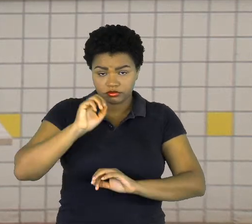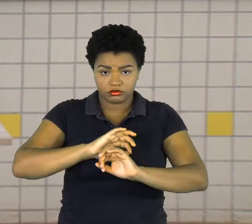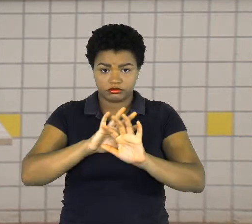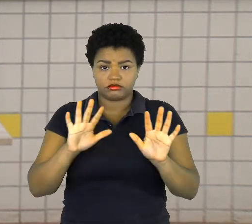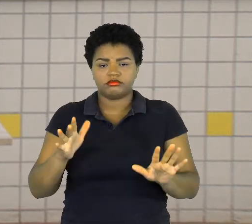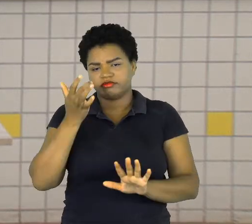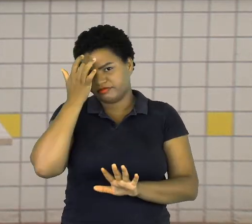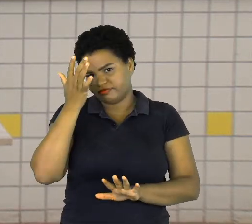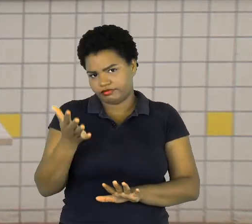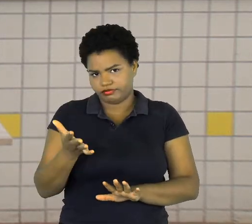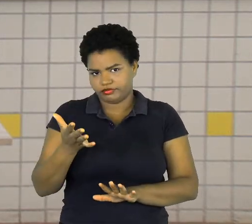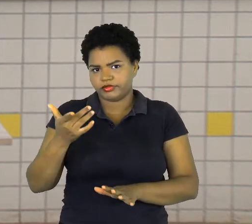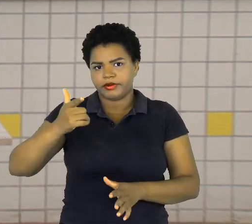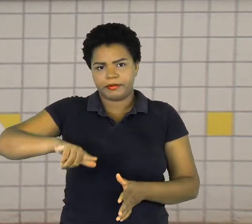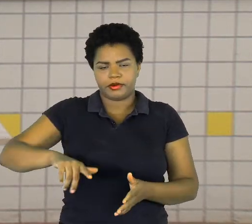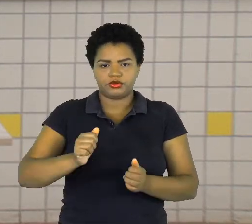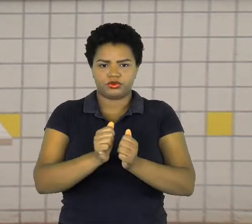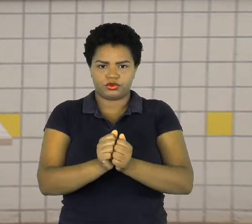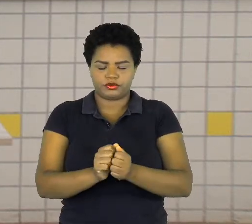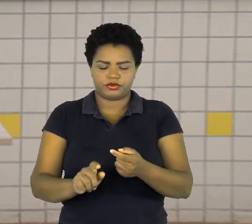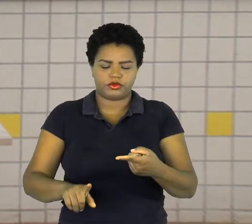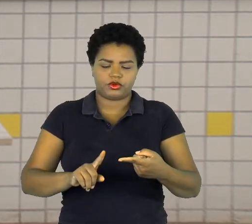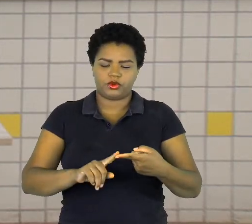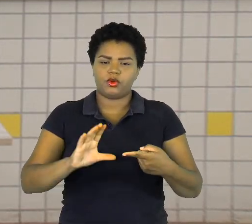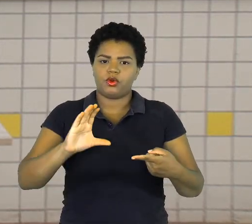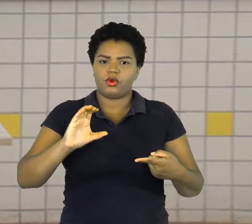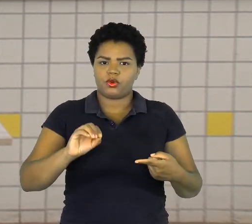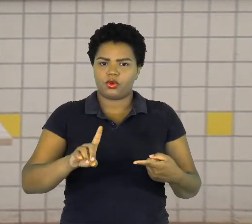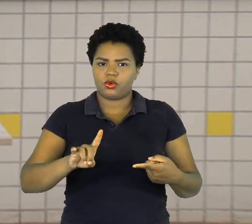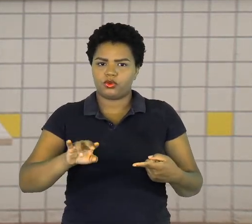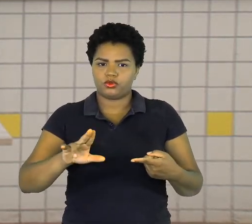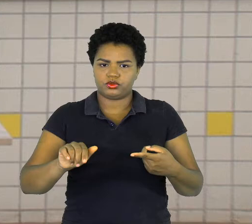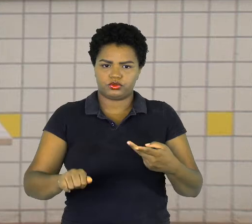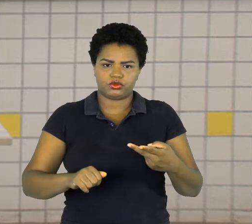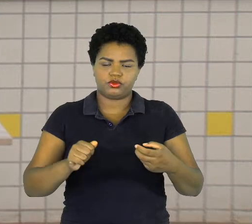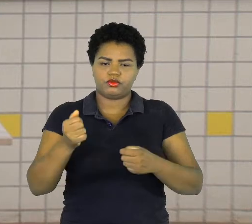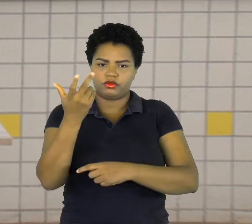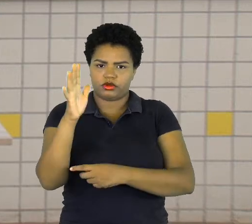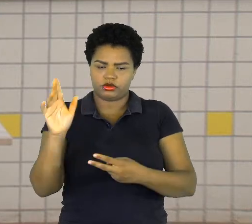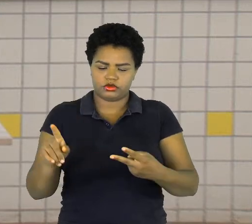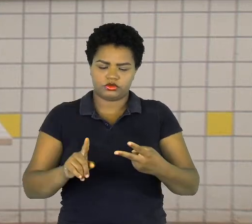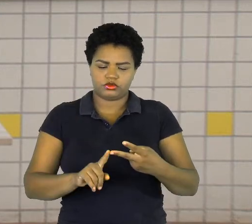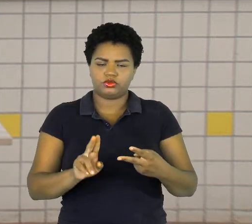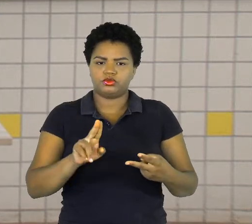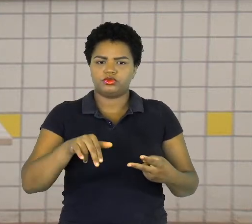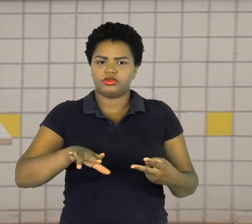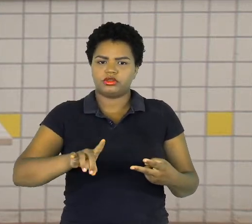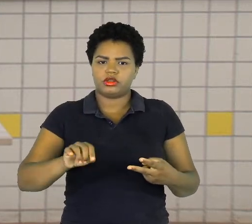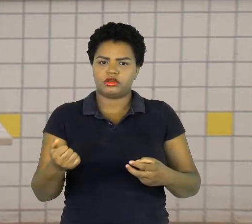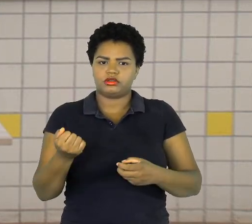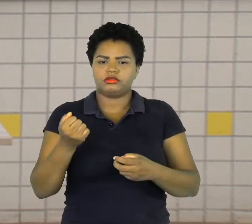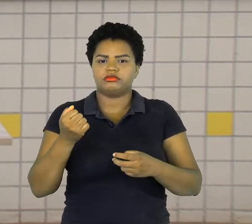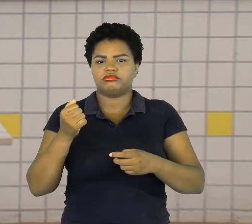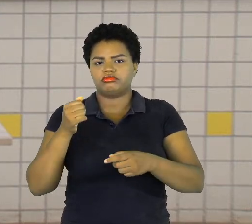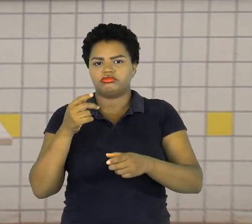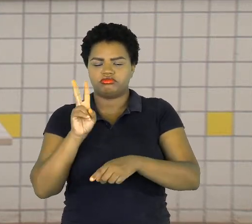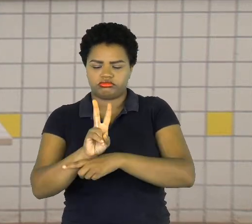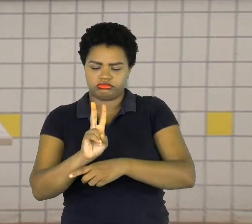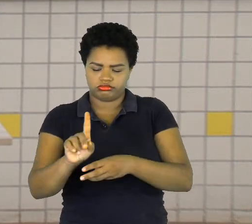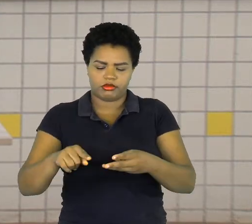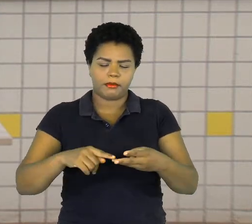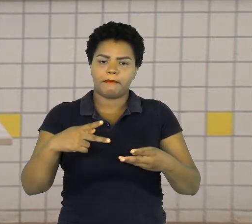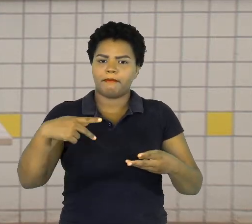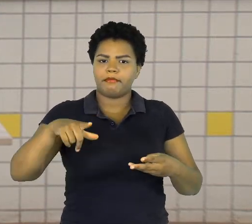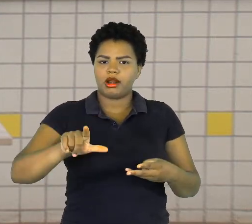fácil, repete comigo: Código Florestal, unidade de conservação, sítio arqueológico, plano diretor